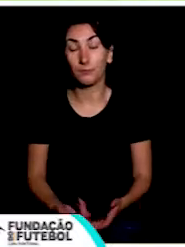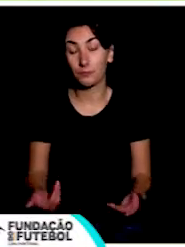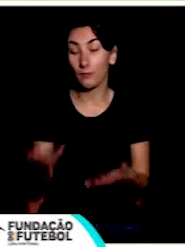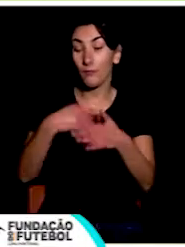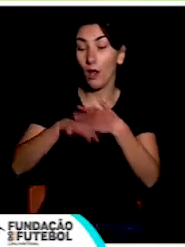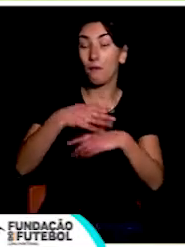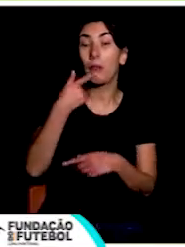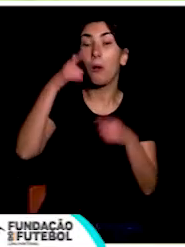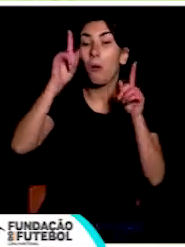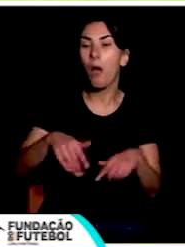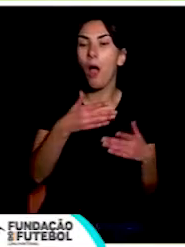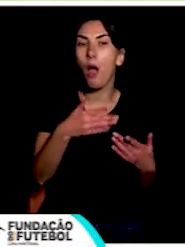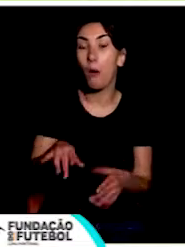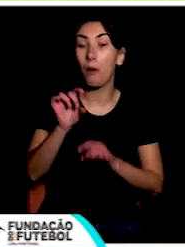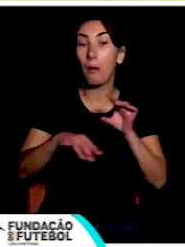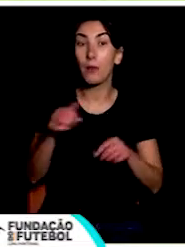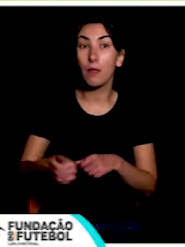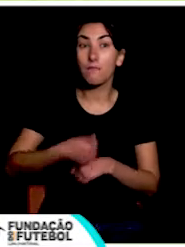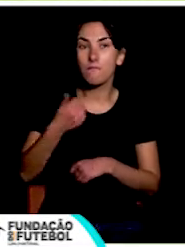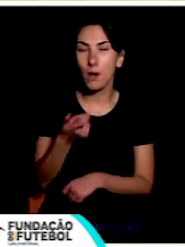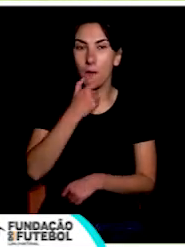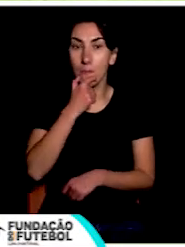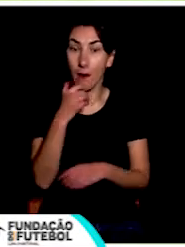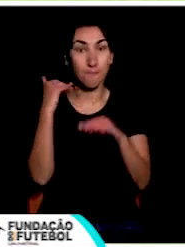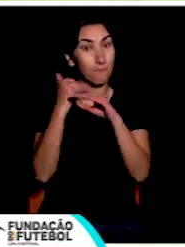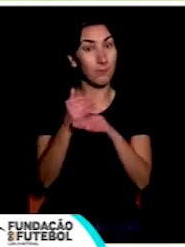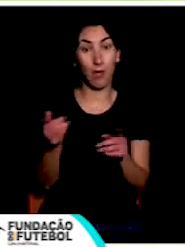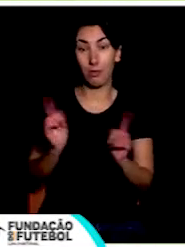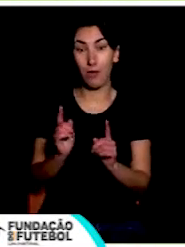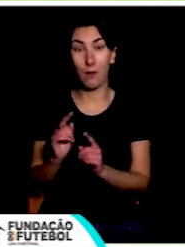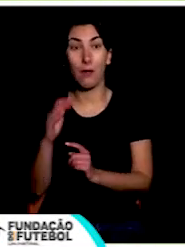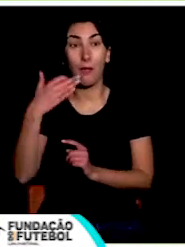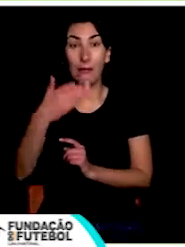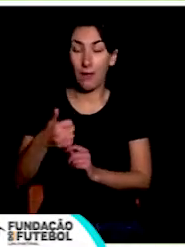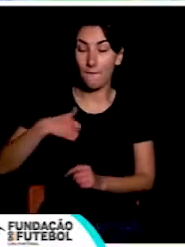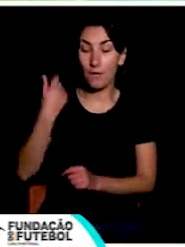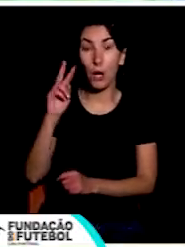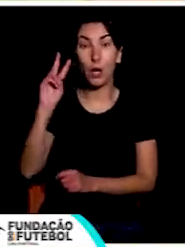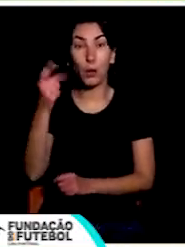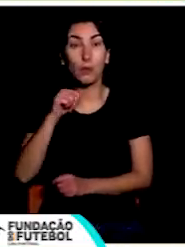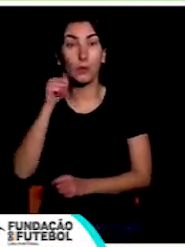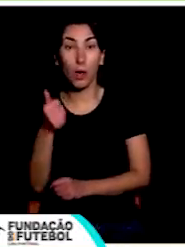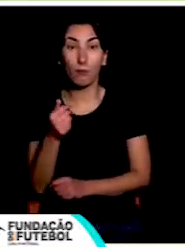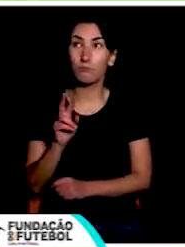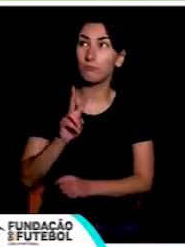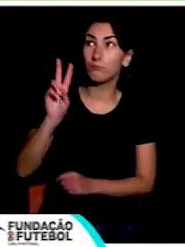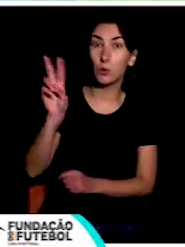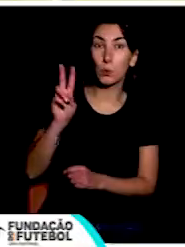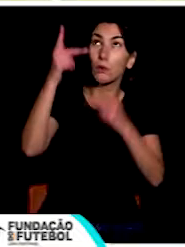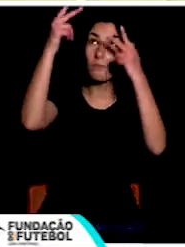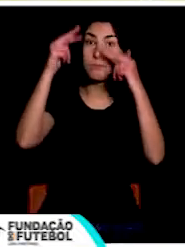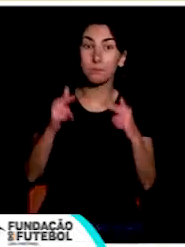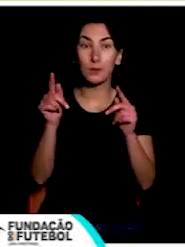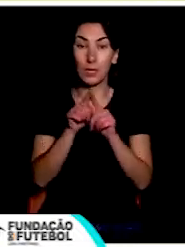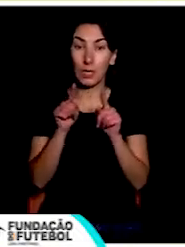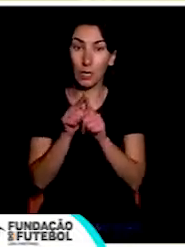A realizar novamente um grande campeonato, o Mafra ainda não empatou. 7 vitórias e 2 derrotas. Curiosamente, o segundo classificado